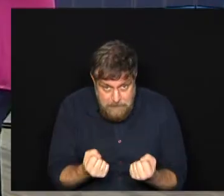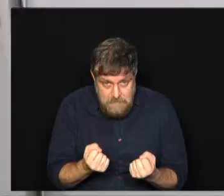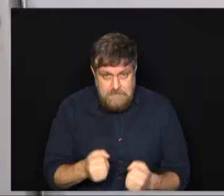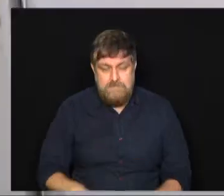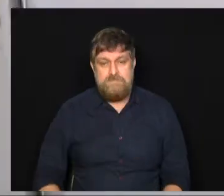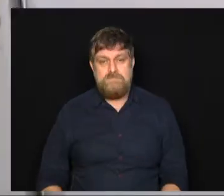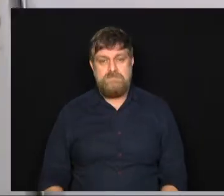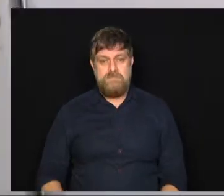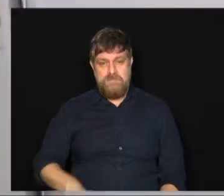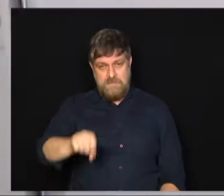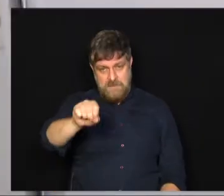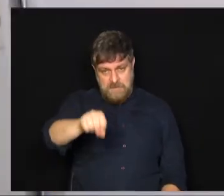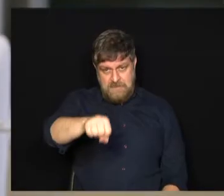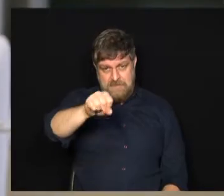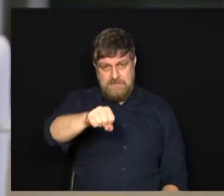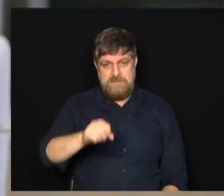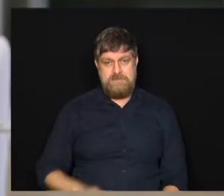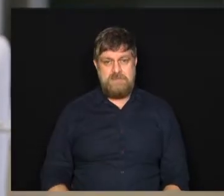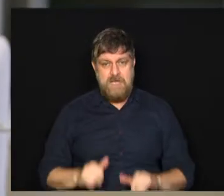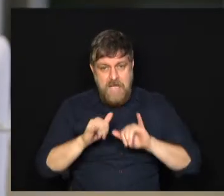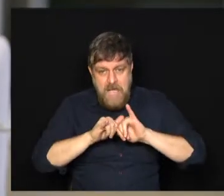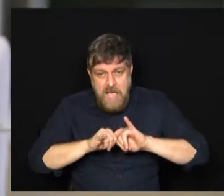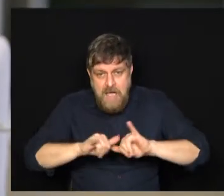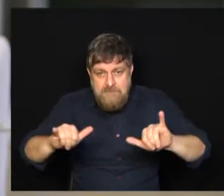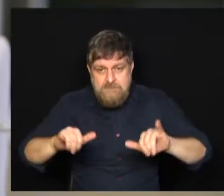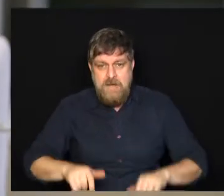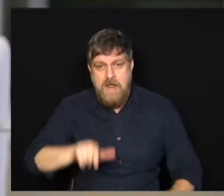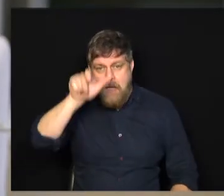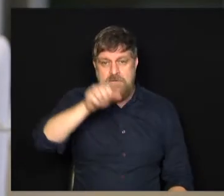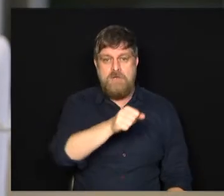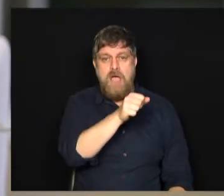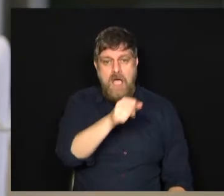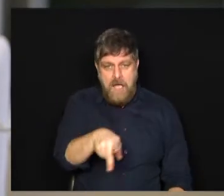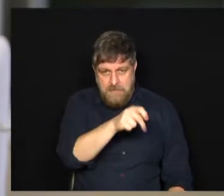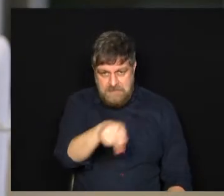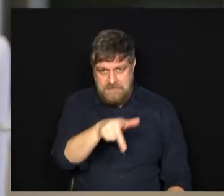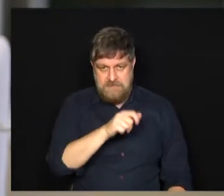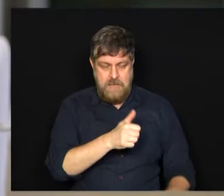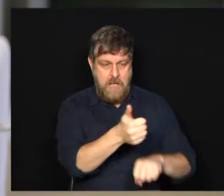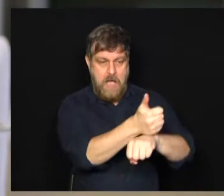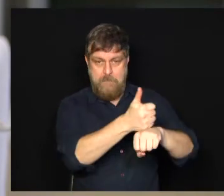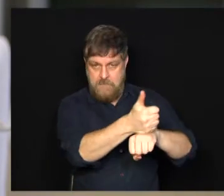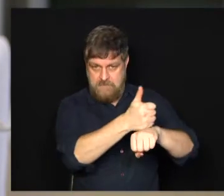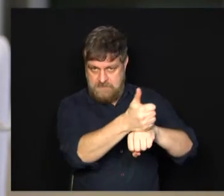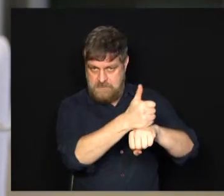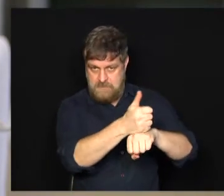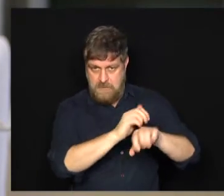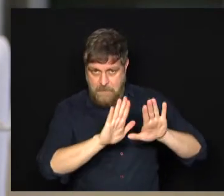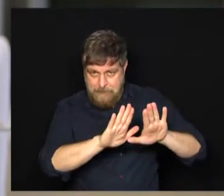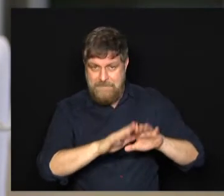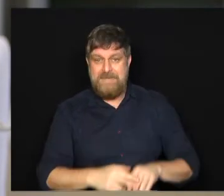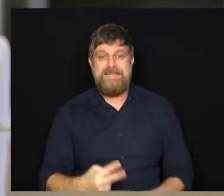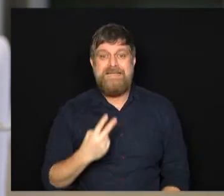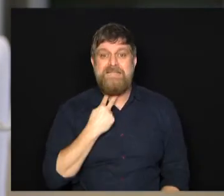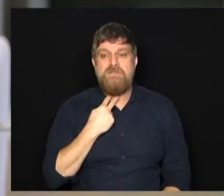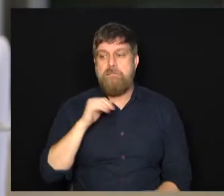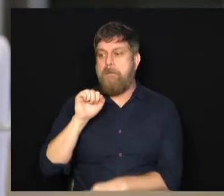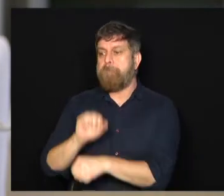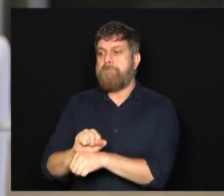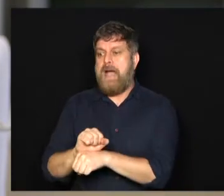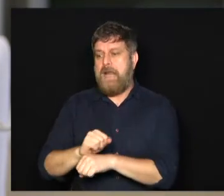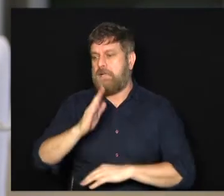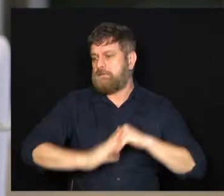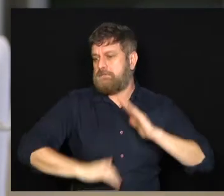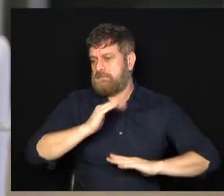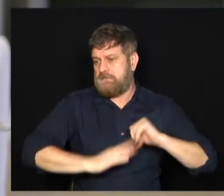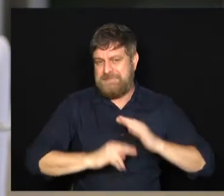Exatamente. Eu sempre falo que você pode até se aposentar da sua atividade profissional formal, mas você nunca deve parar de fazer